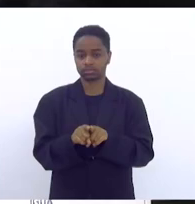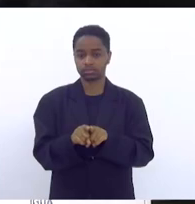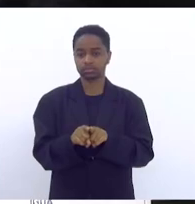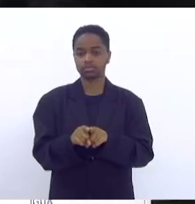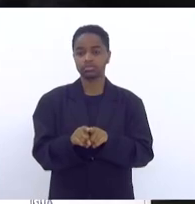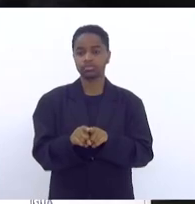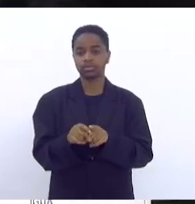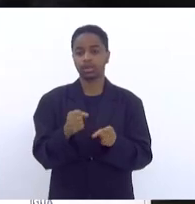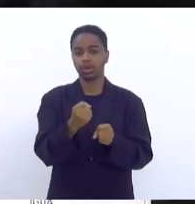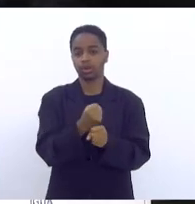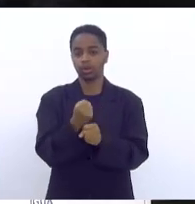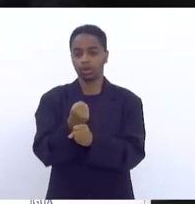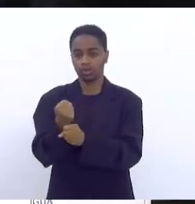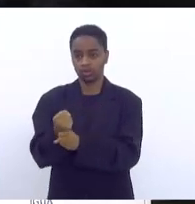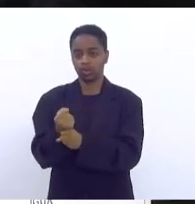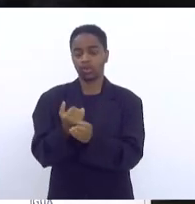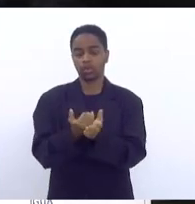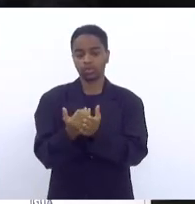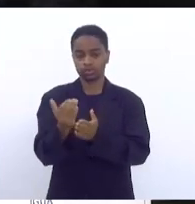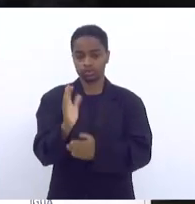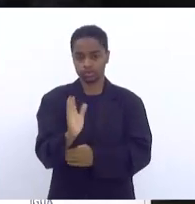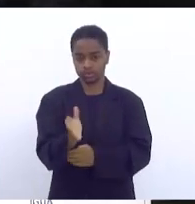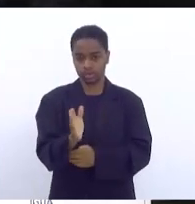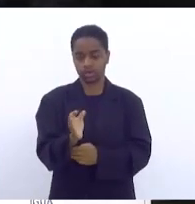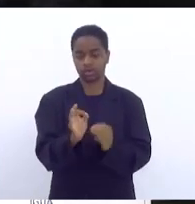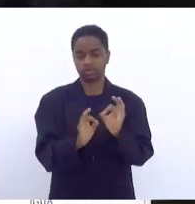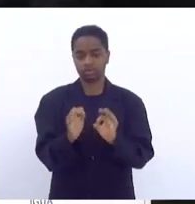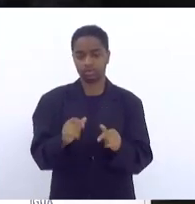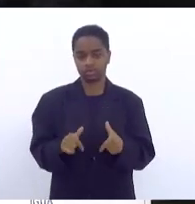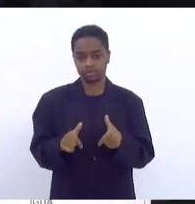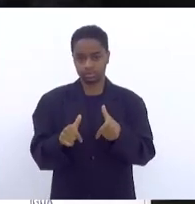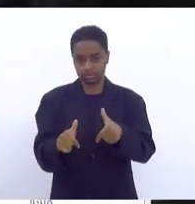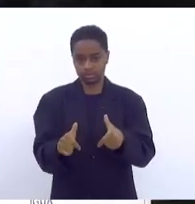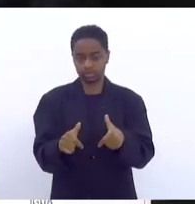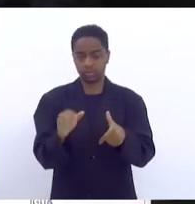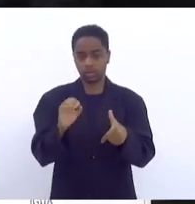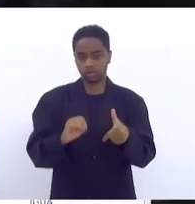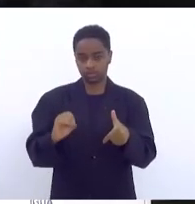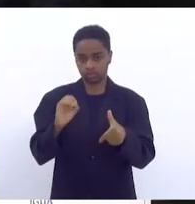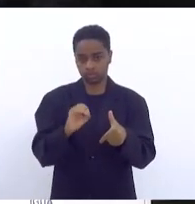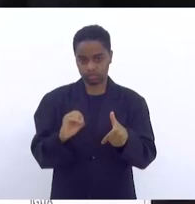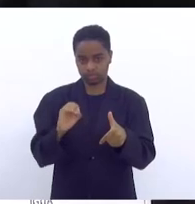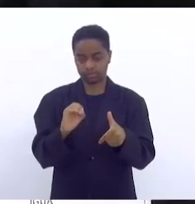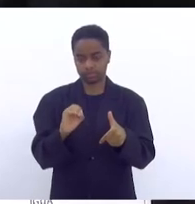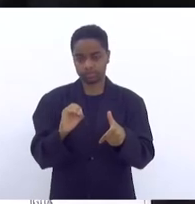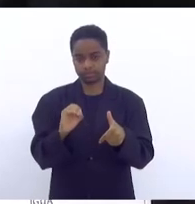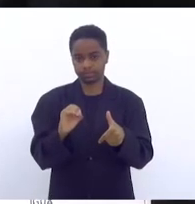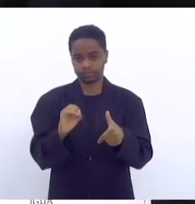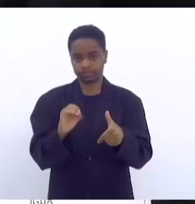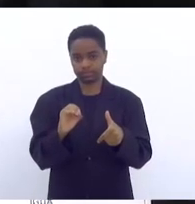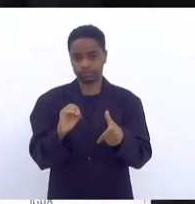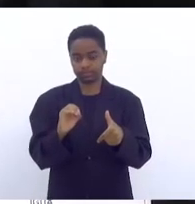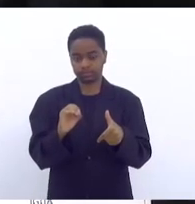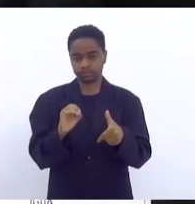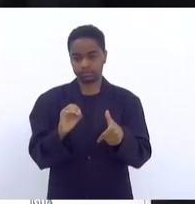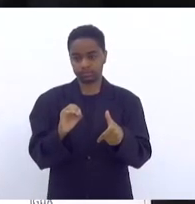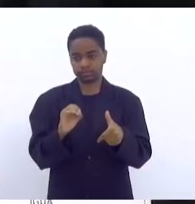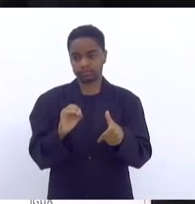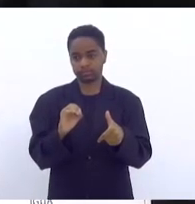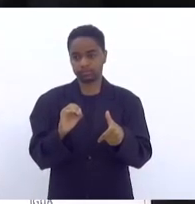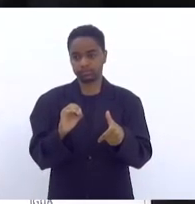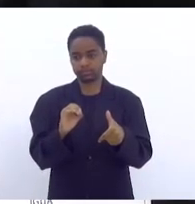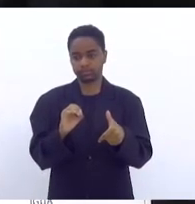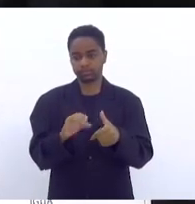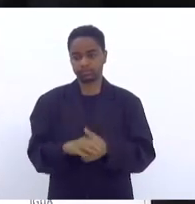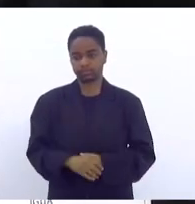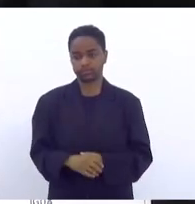obras dos coletores de tempo seco já começaram a mobilização enfim em outubro eh e as